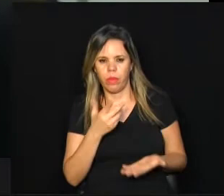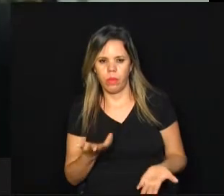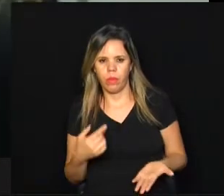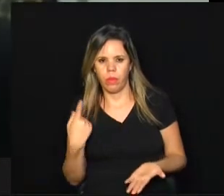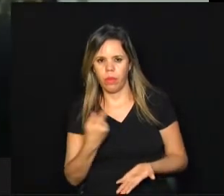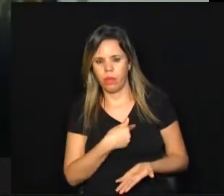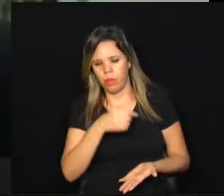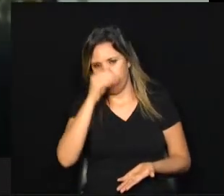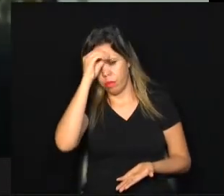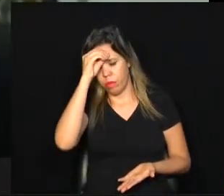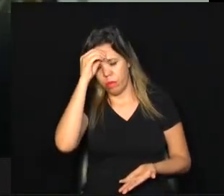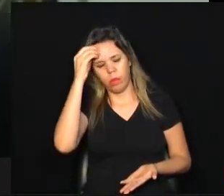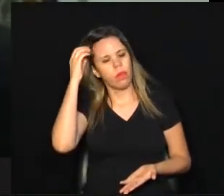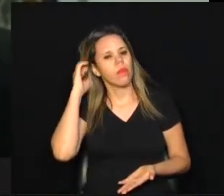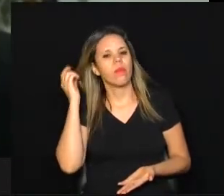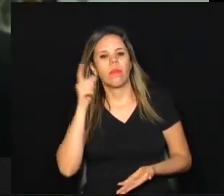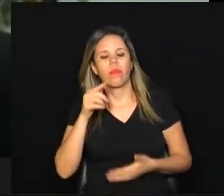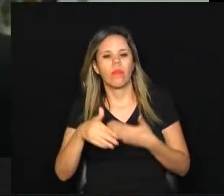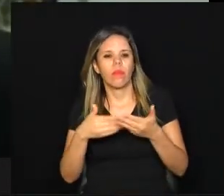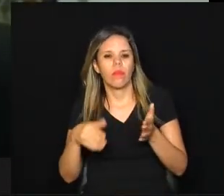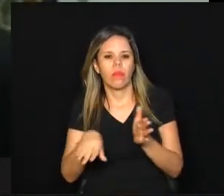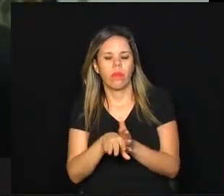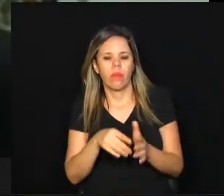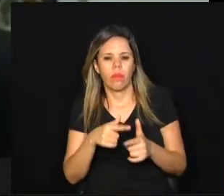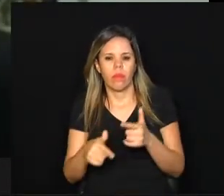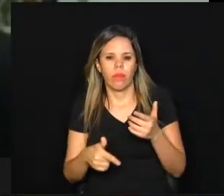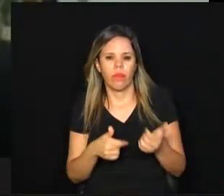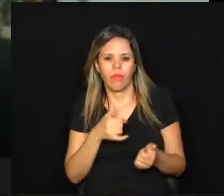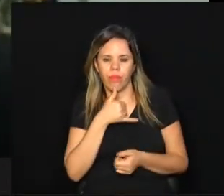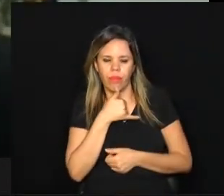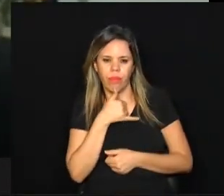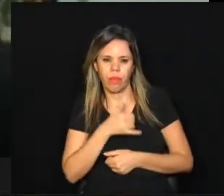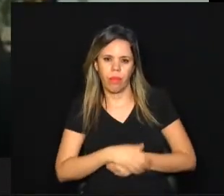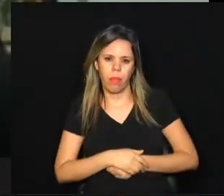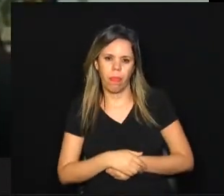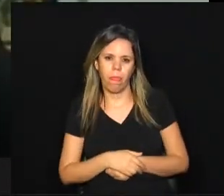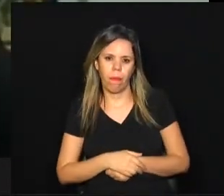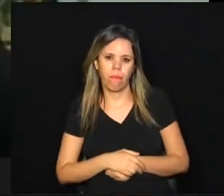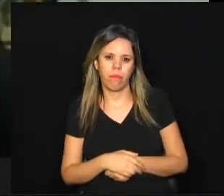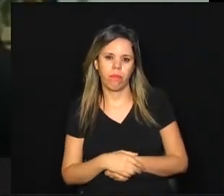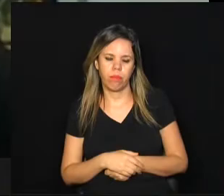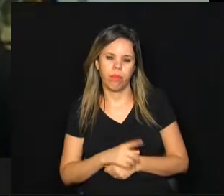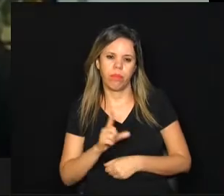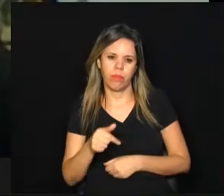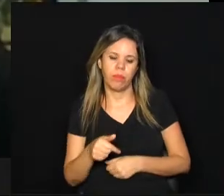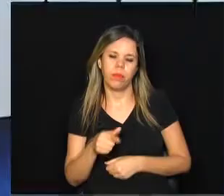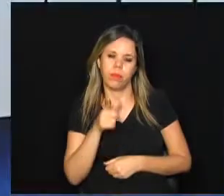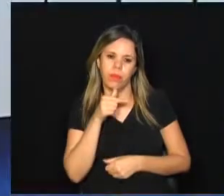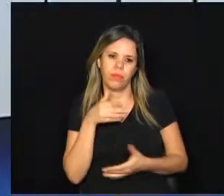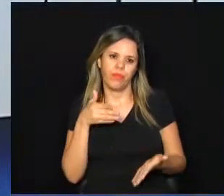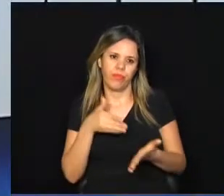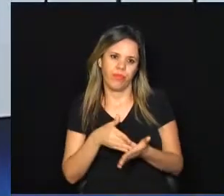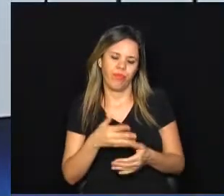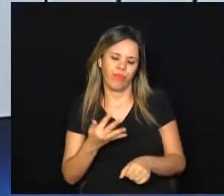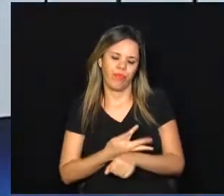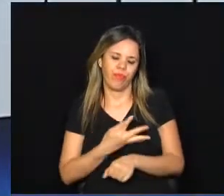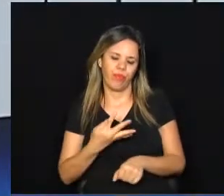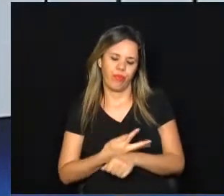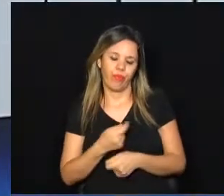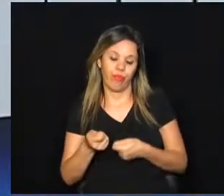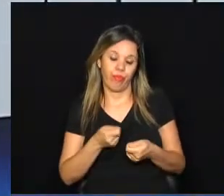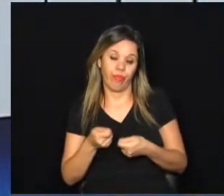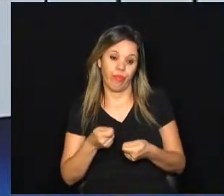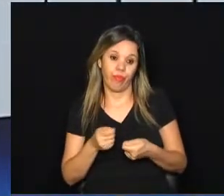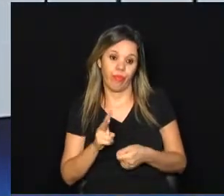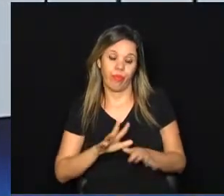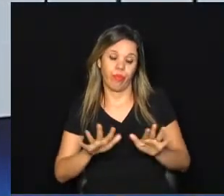soubermos conduzir os processos, chegaremos a isso, infelizmente. E é um recurso limitado, né? Então a gente tem que tomar